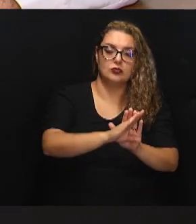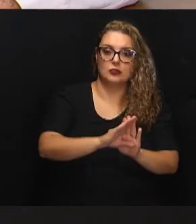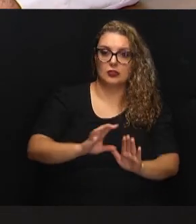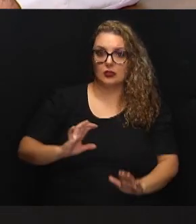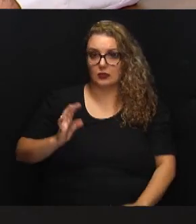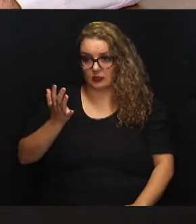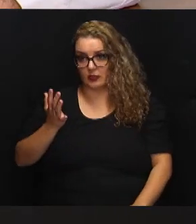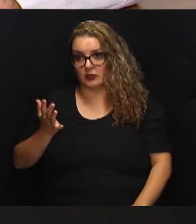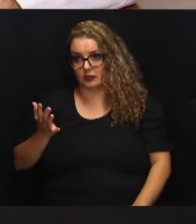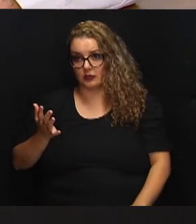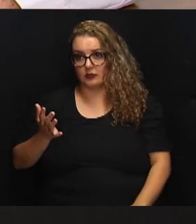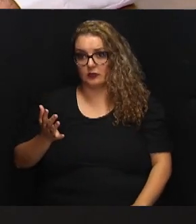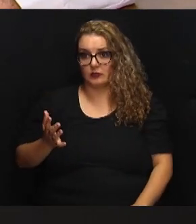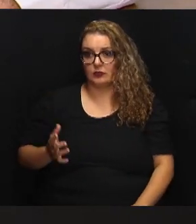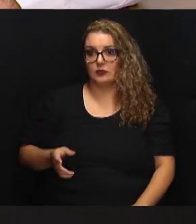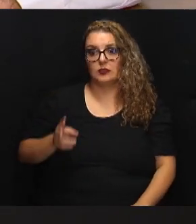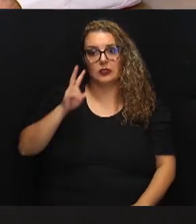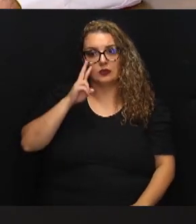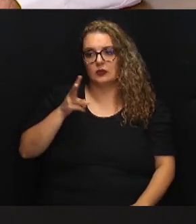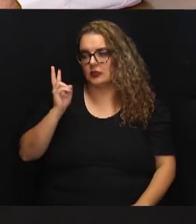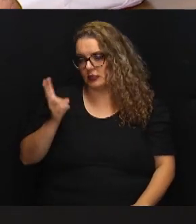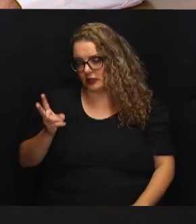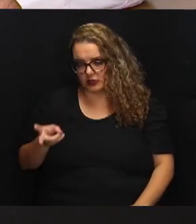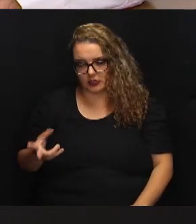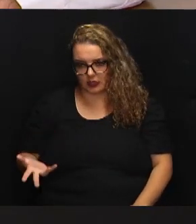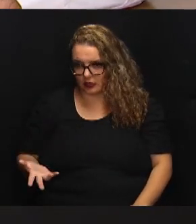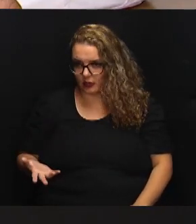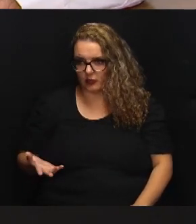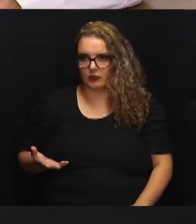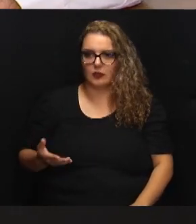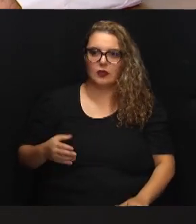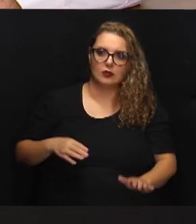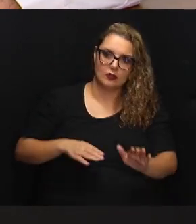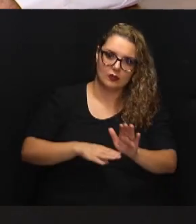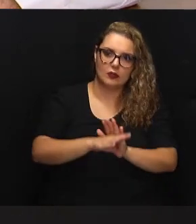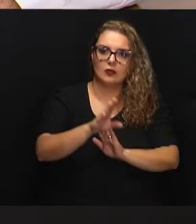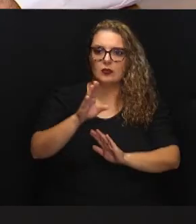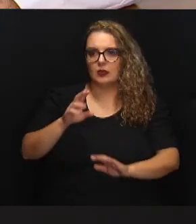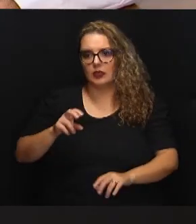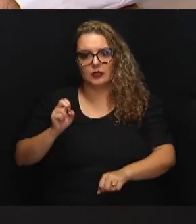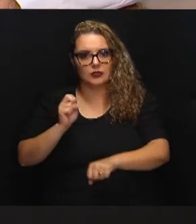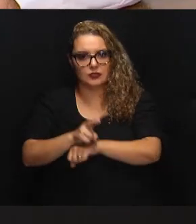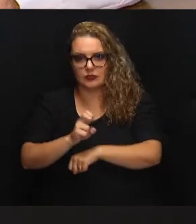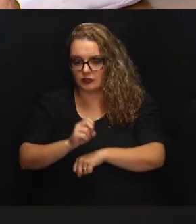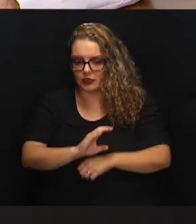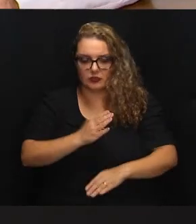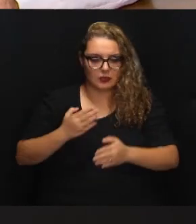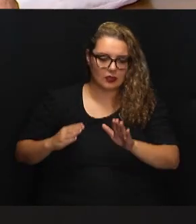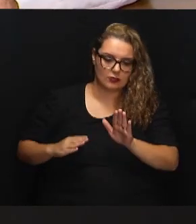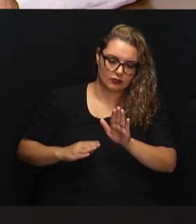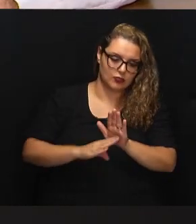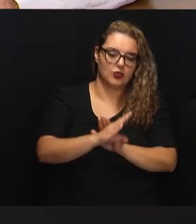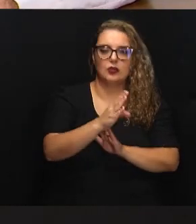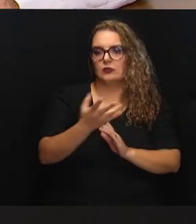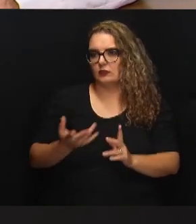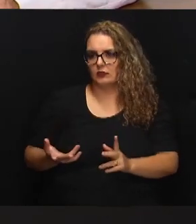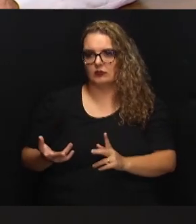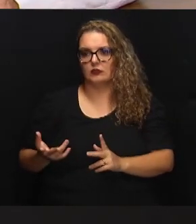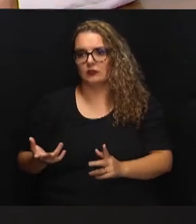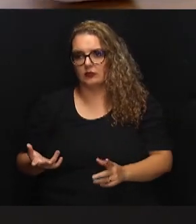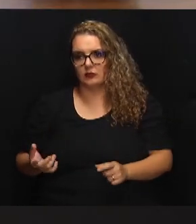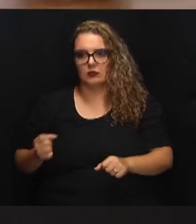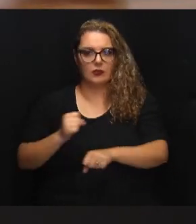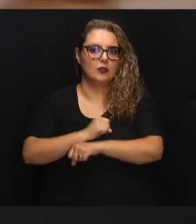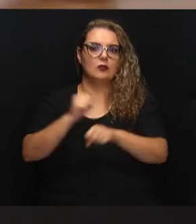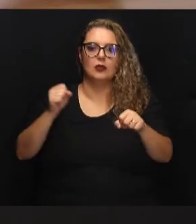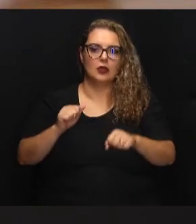Isso você vê na natureza o tempo todo. Então, crescimento de micro-organismo, crescimento de vírus, de bactéria, né? Ou, por exemplo, uma explosão